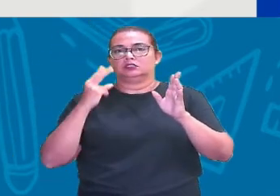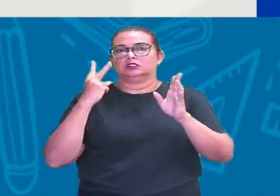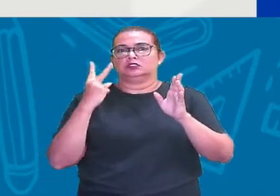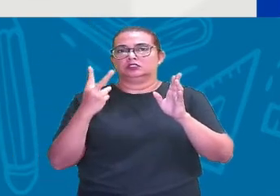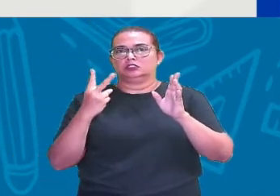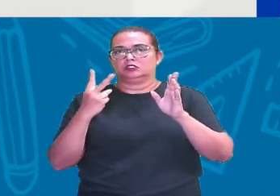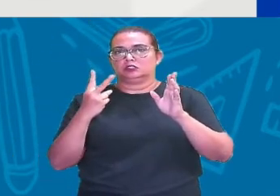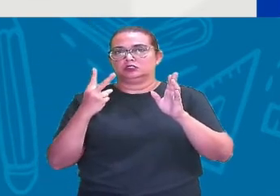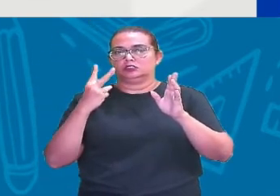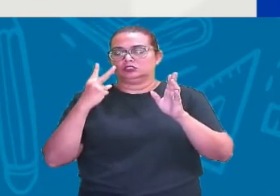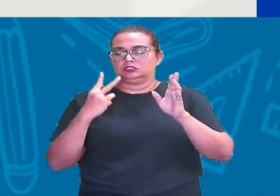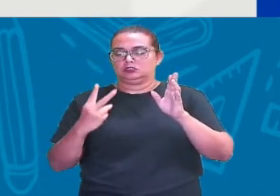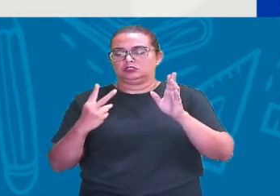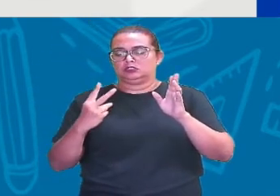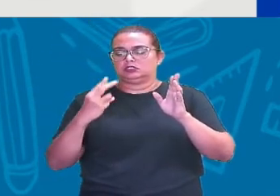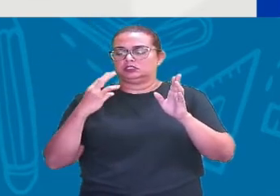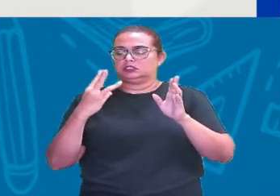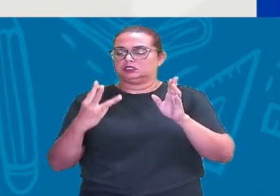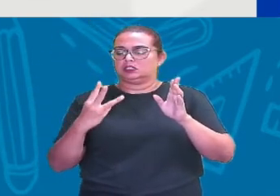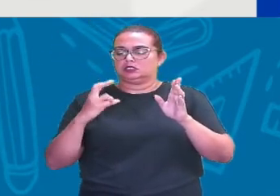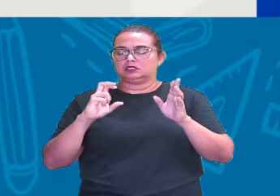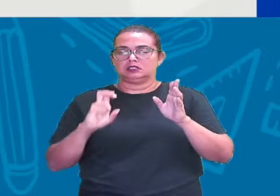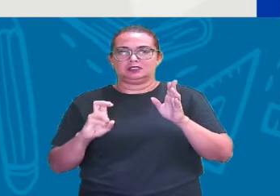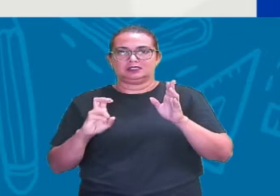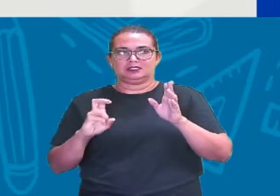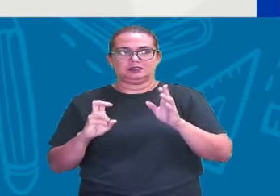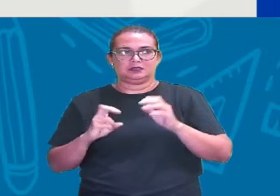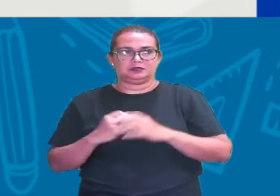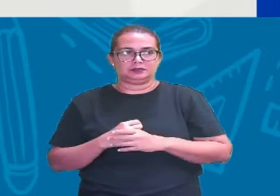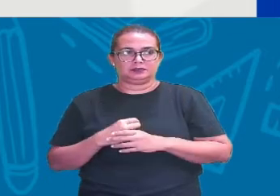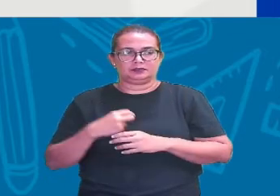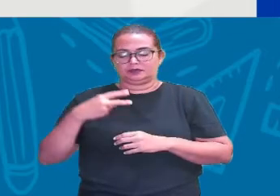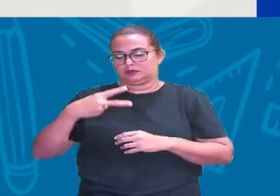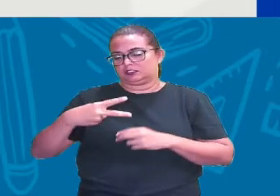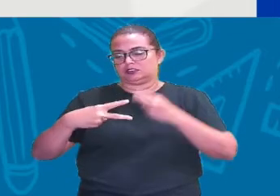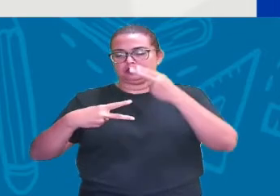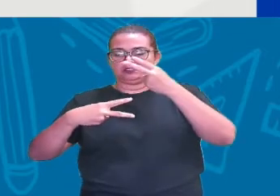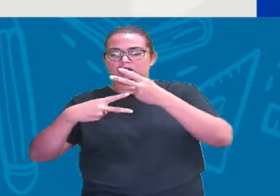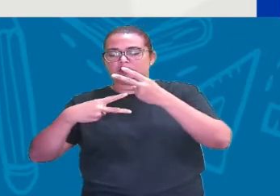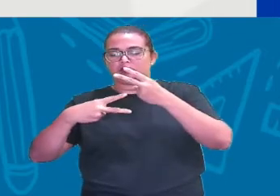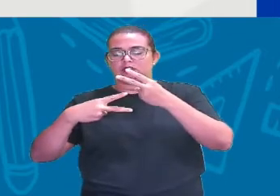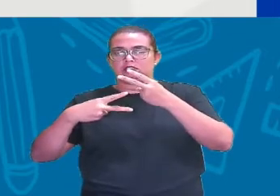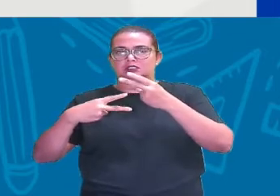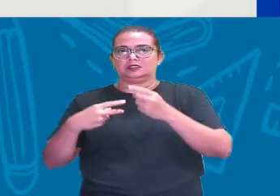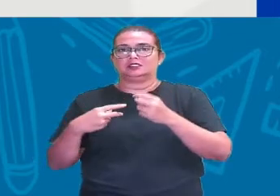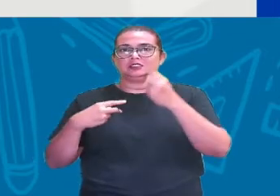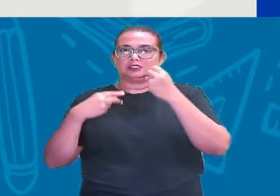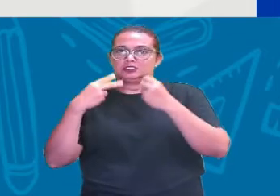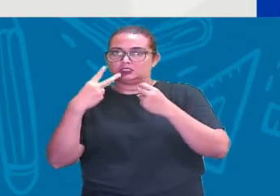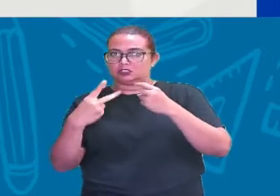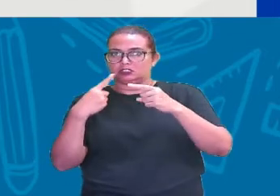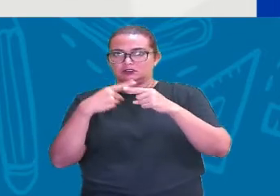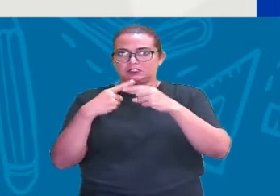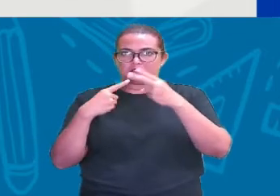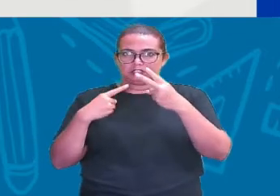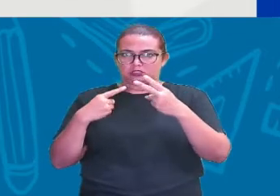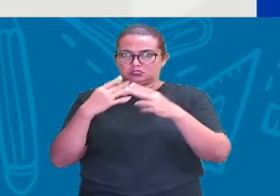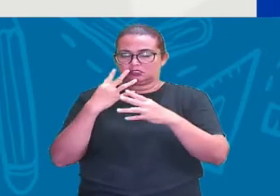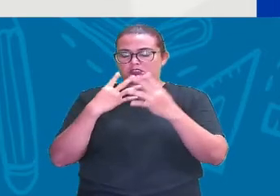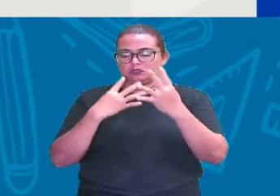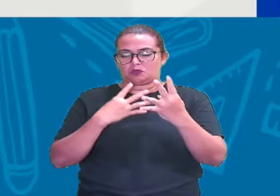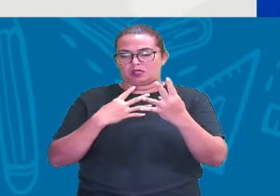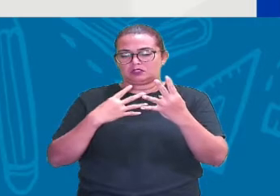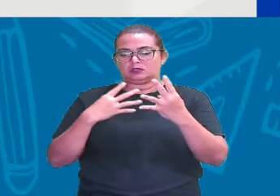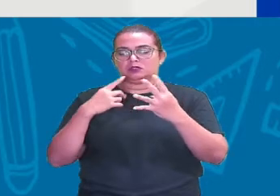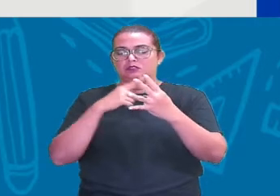2, 2, 3 e 5. Então, 2 vezes 2, 4. 4 vezes 3,